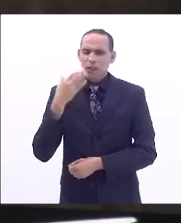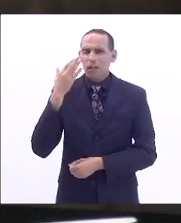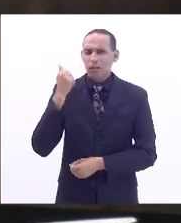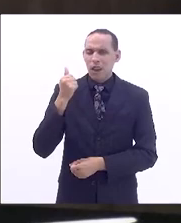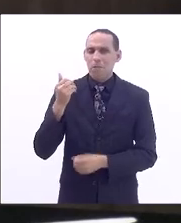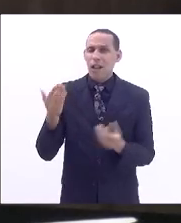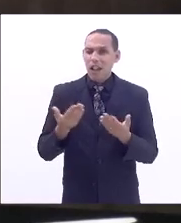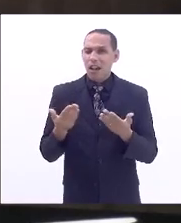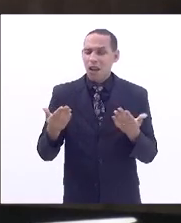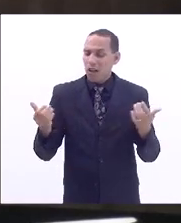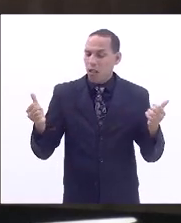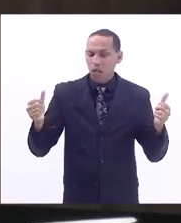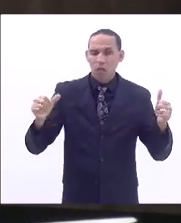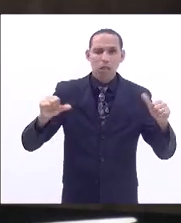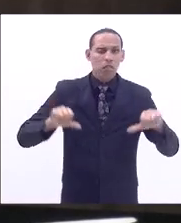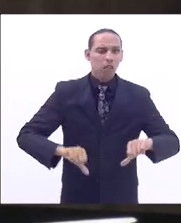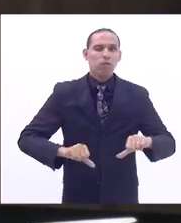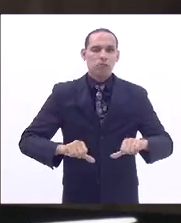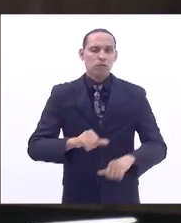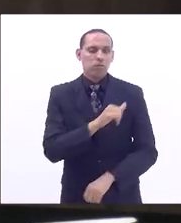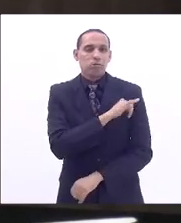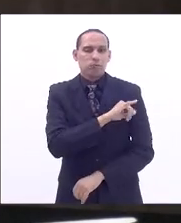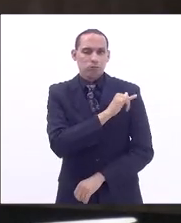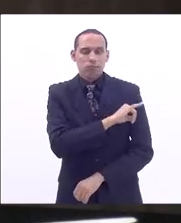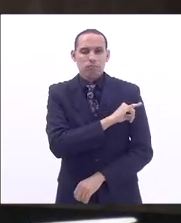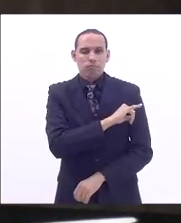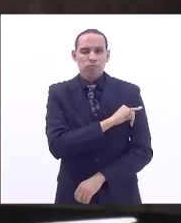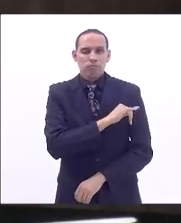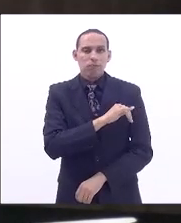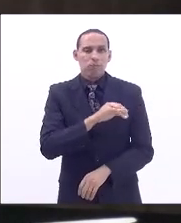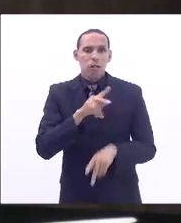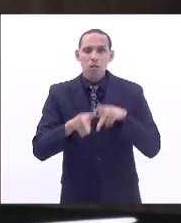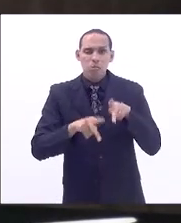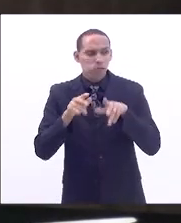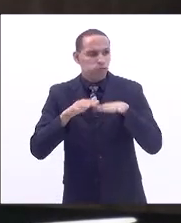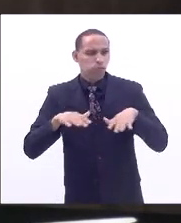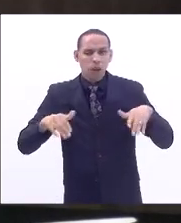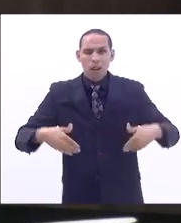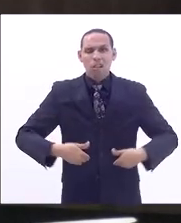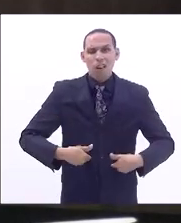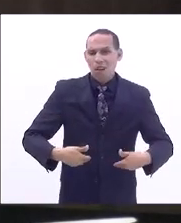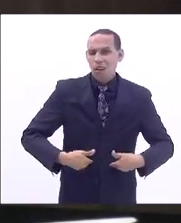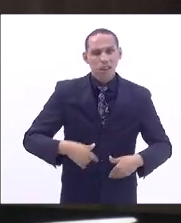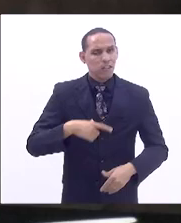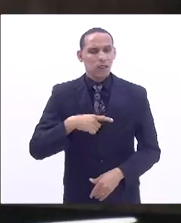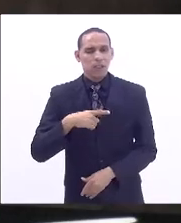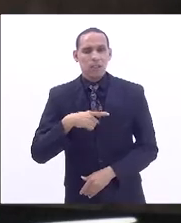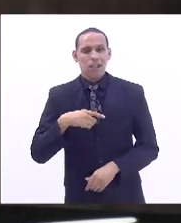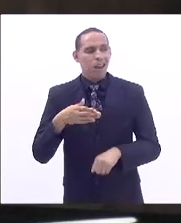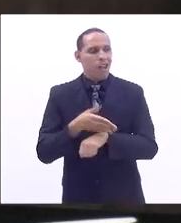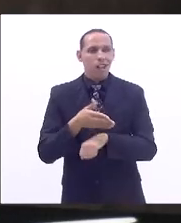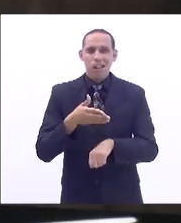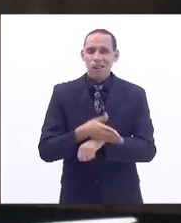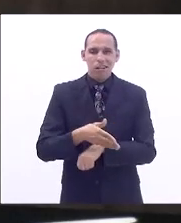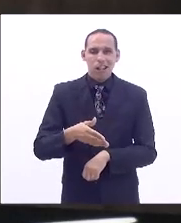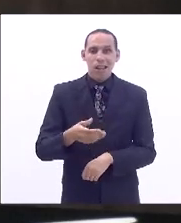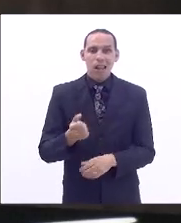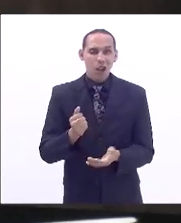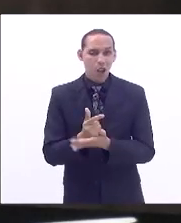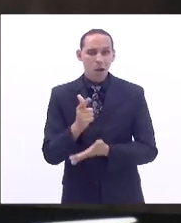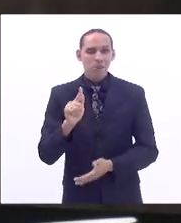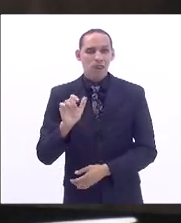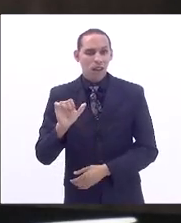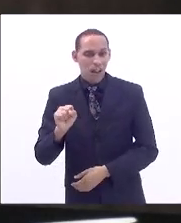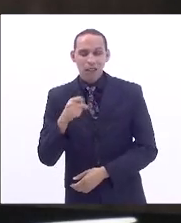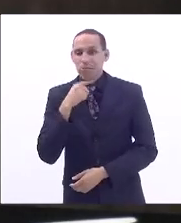uma situação alarmante no estado do Rio de Janeiro a população tá passando fome sem acesso e possibilidade de comprar o